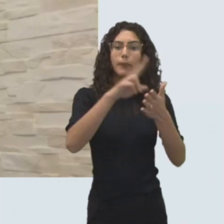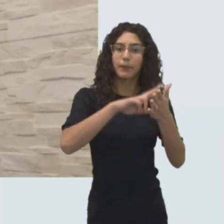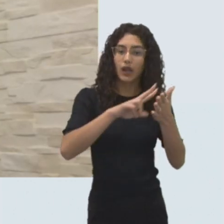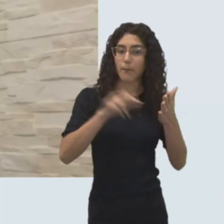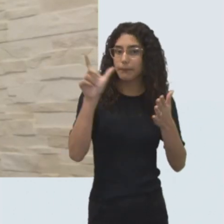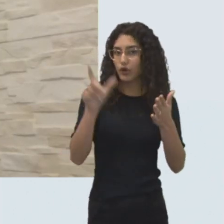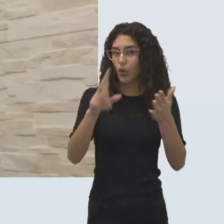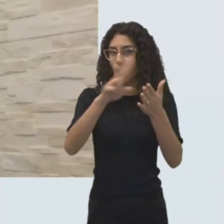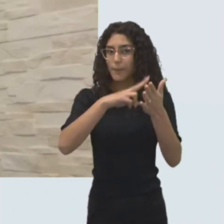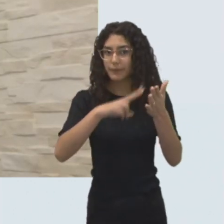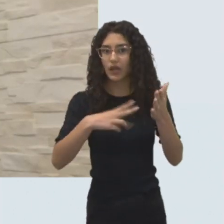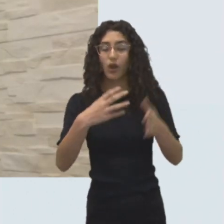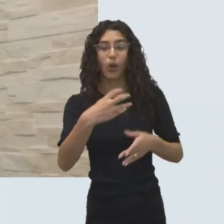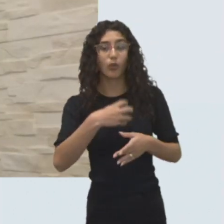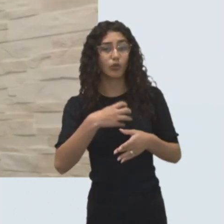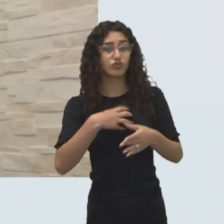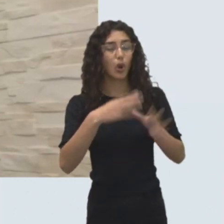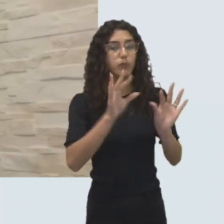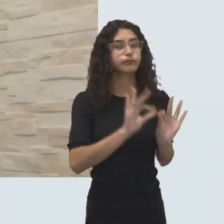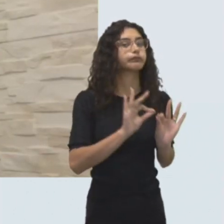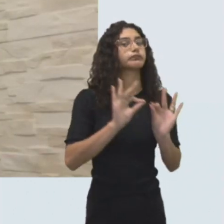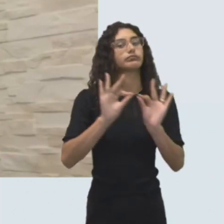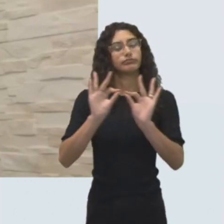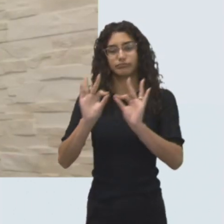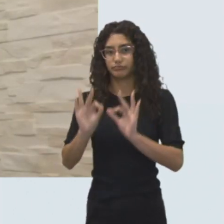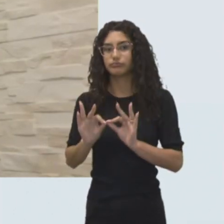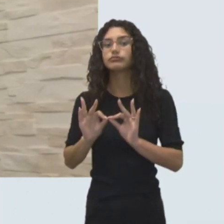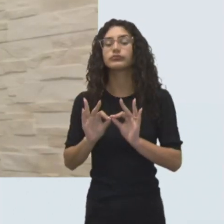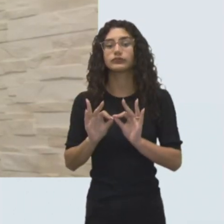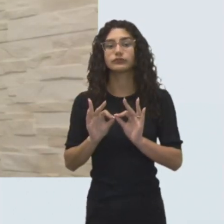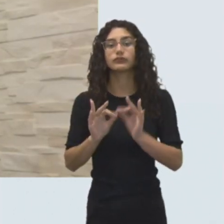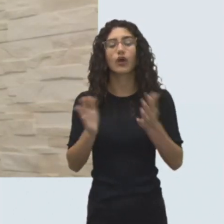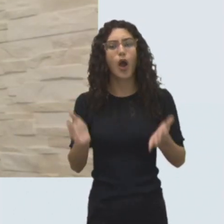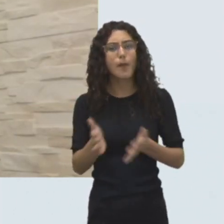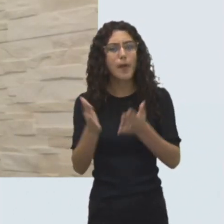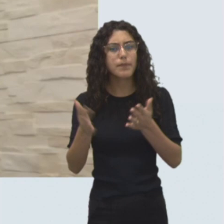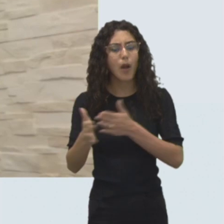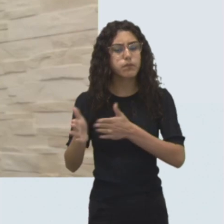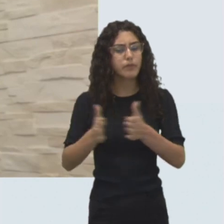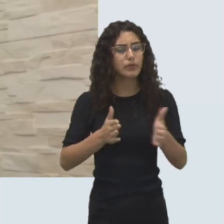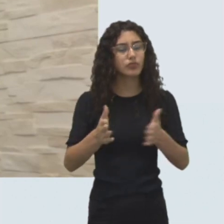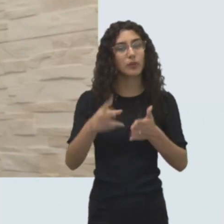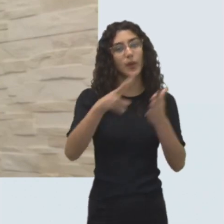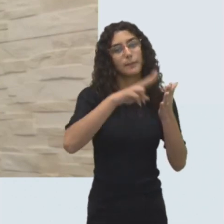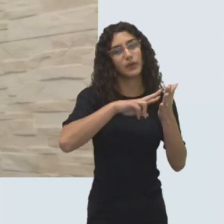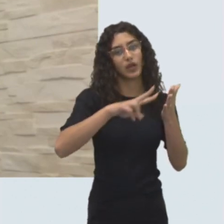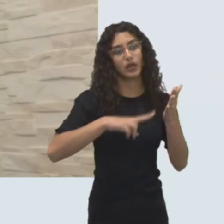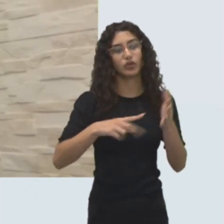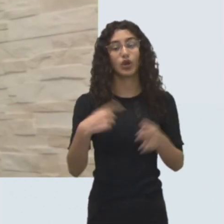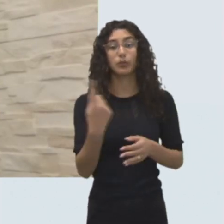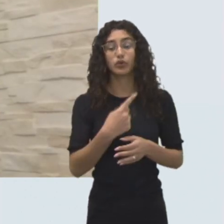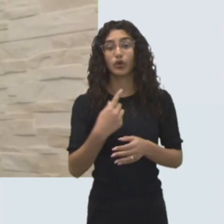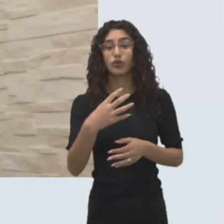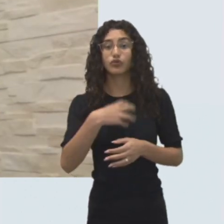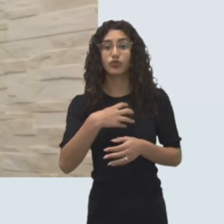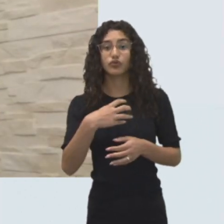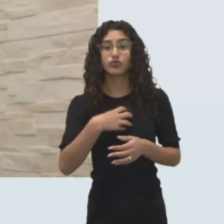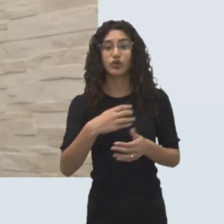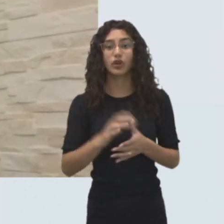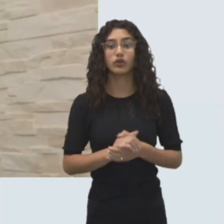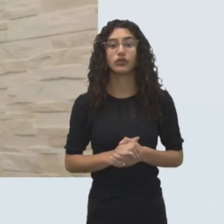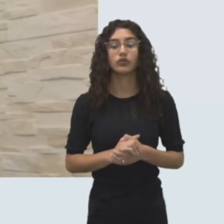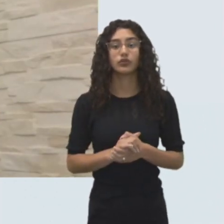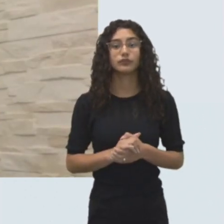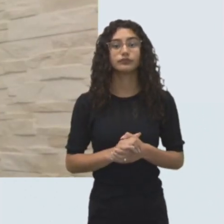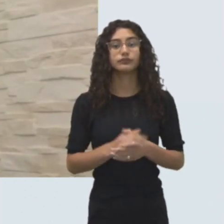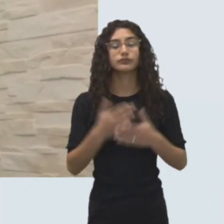uma possibilidade de conduzir o seu ritmo e os seus caminhos aí para a leitura. No nosso caso aqui, estamos